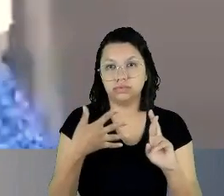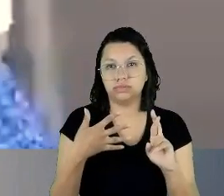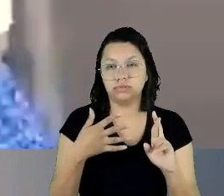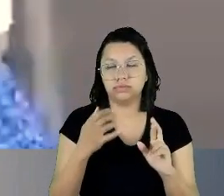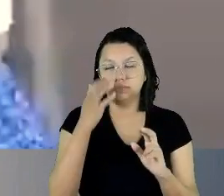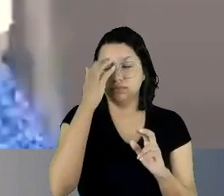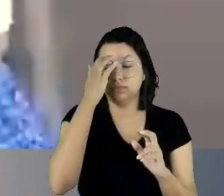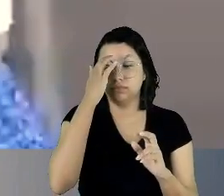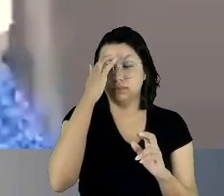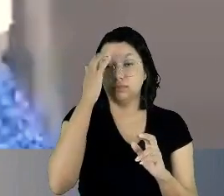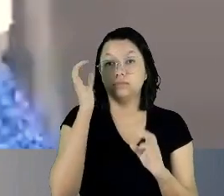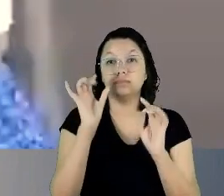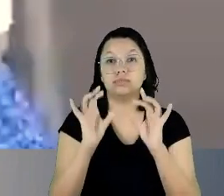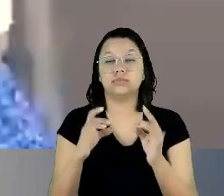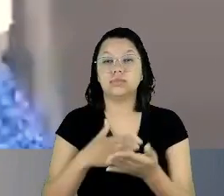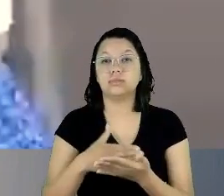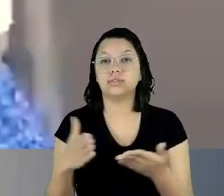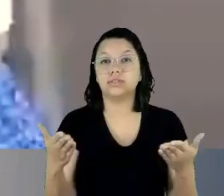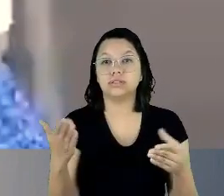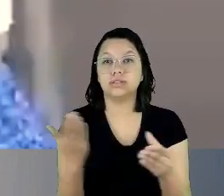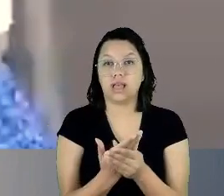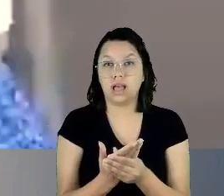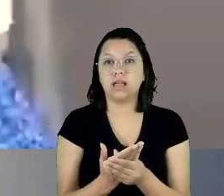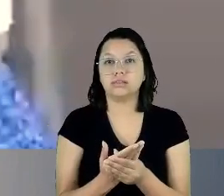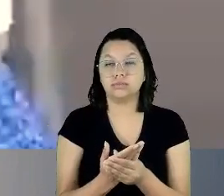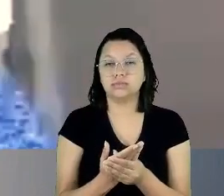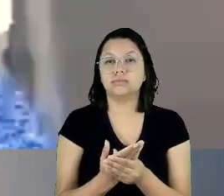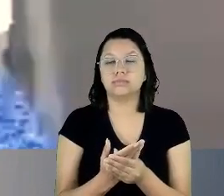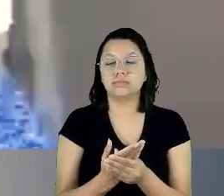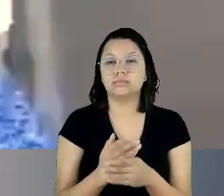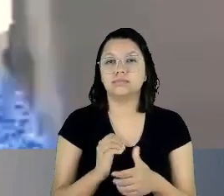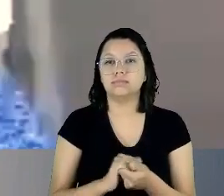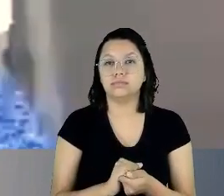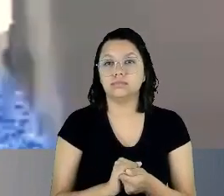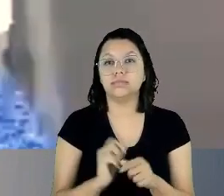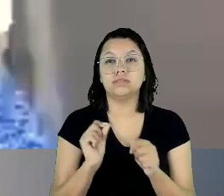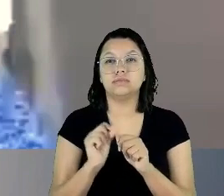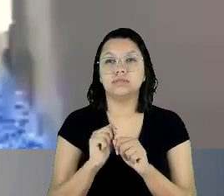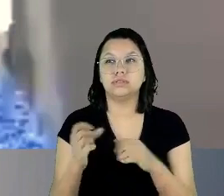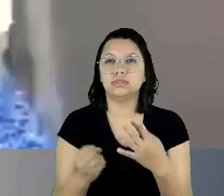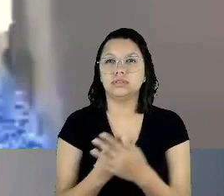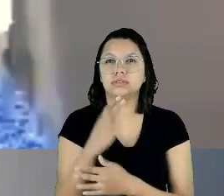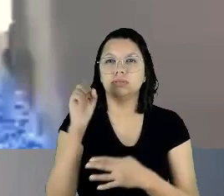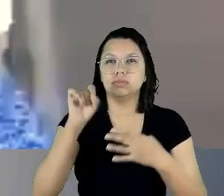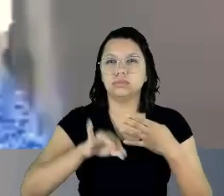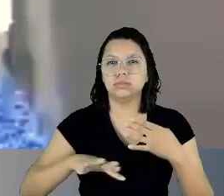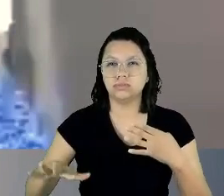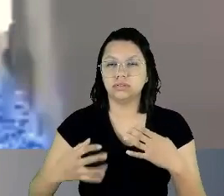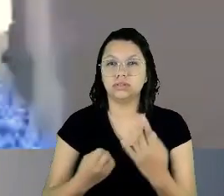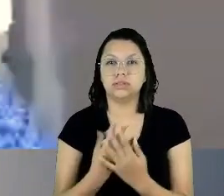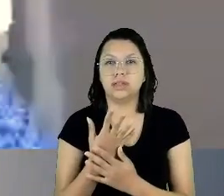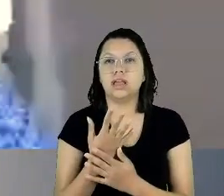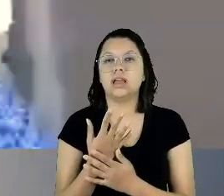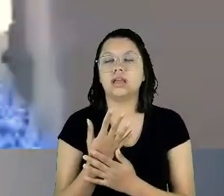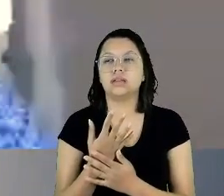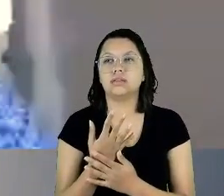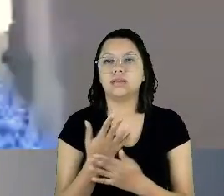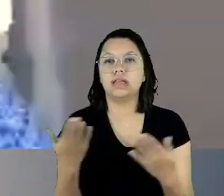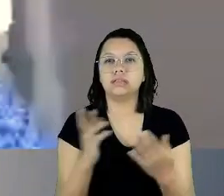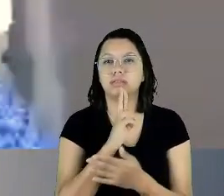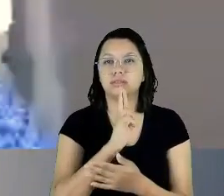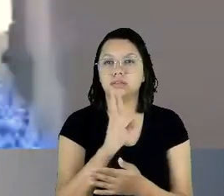referência, especialmente a partir desses casos, como o Campo Algodoneiro, que fez surgir uma jurisprudência que